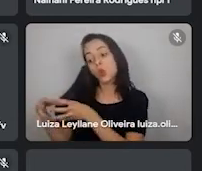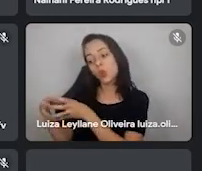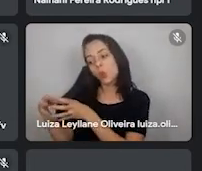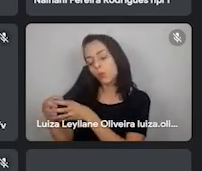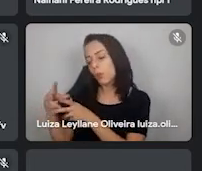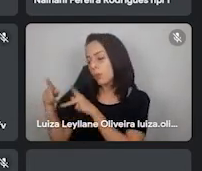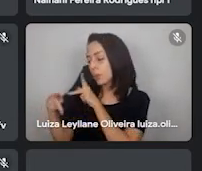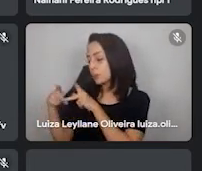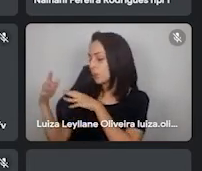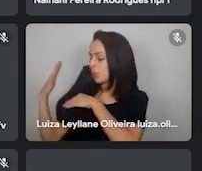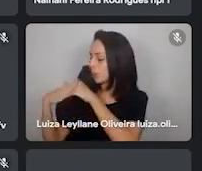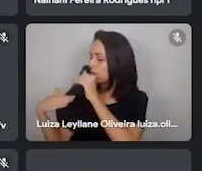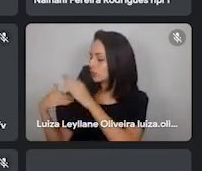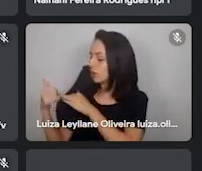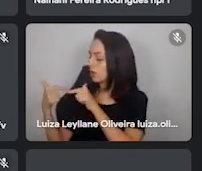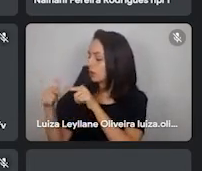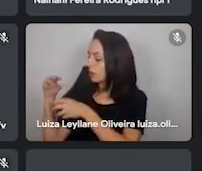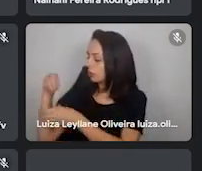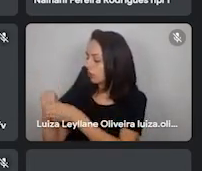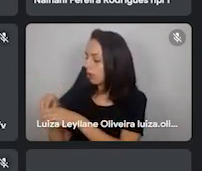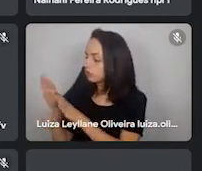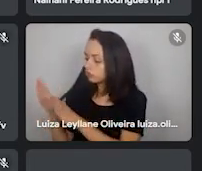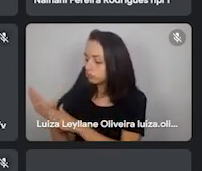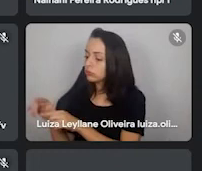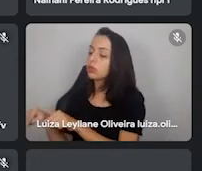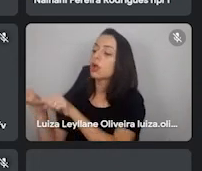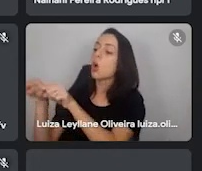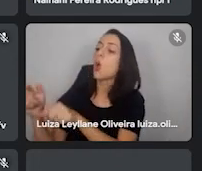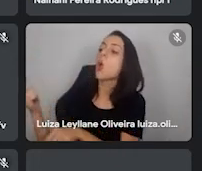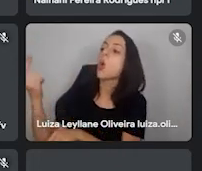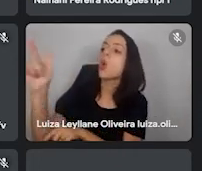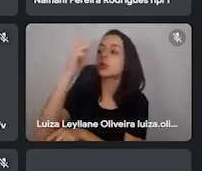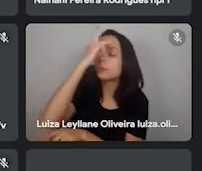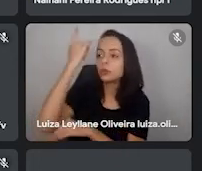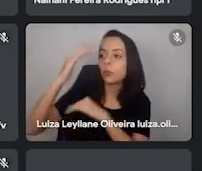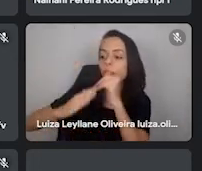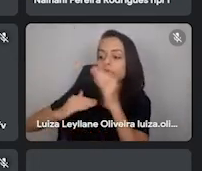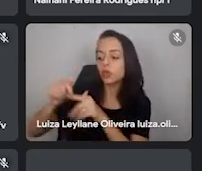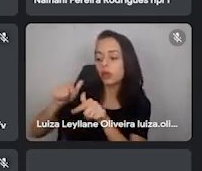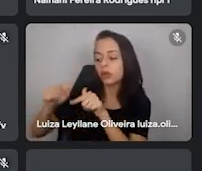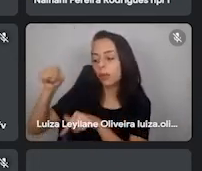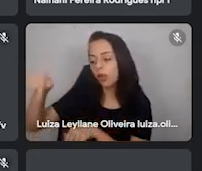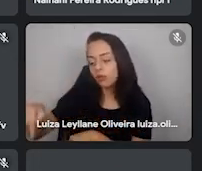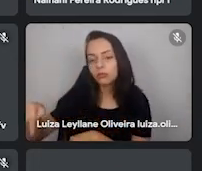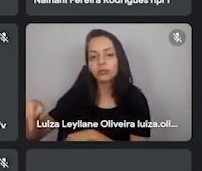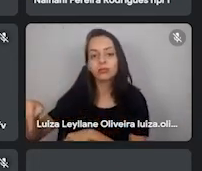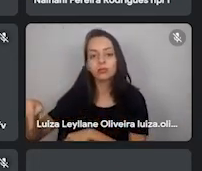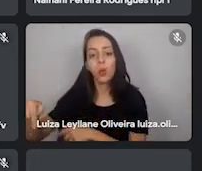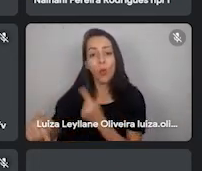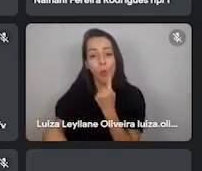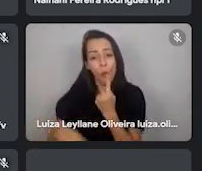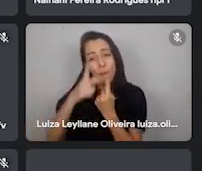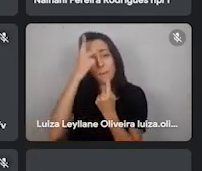profissionais. Porque não tem jeito de um profissional conhecer todas as áreas,